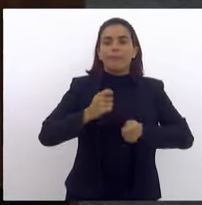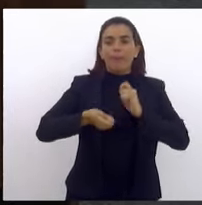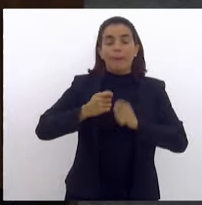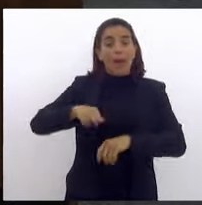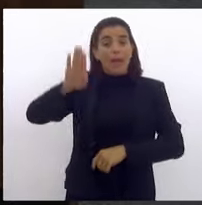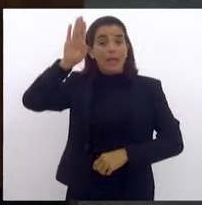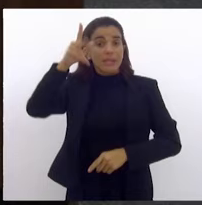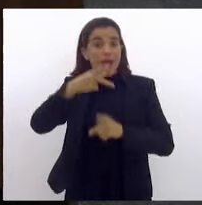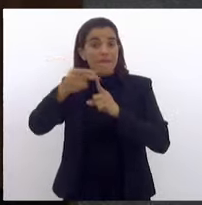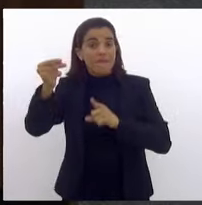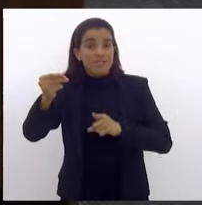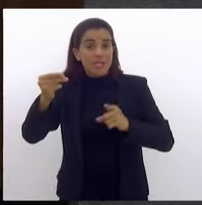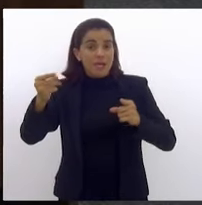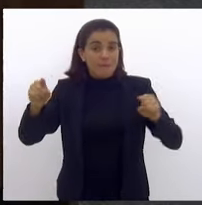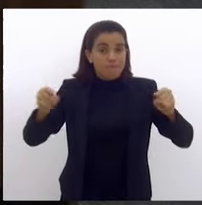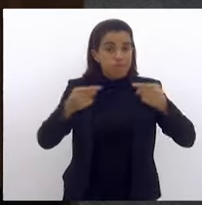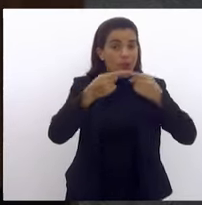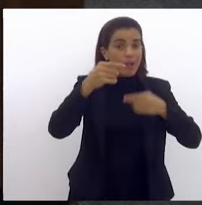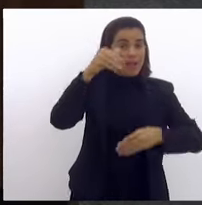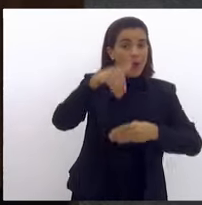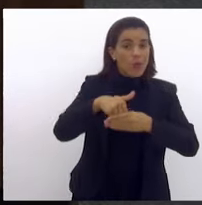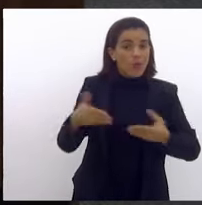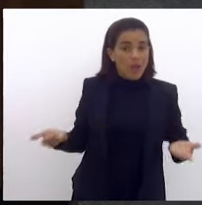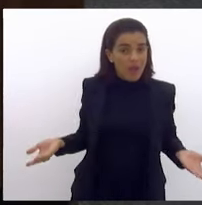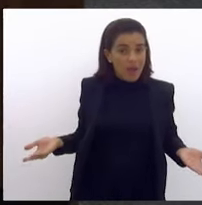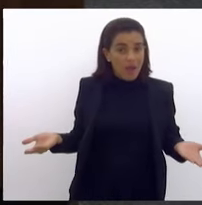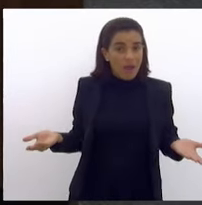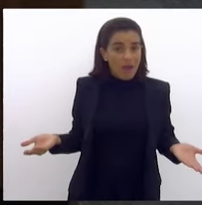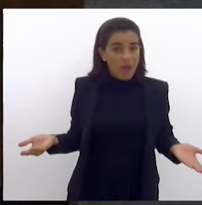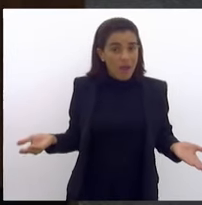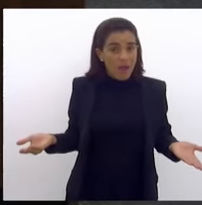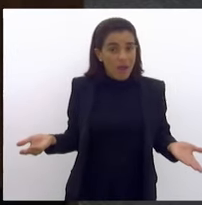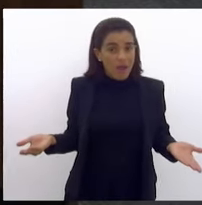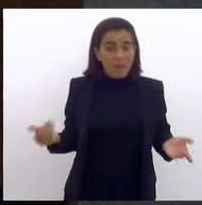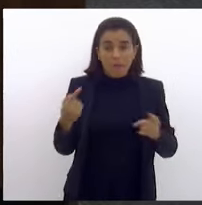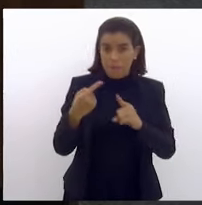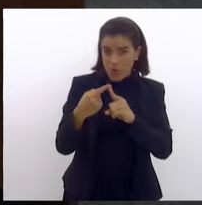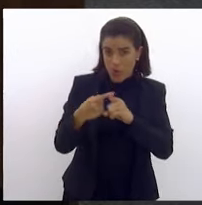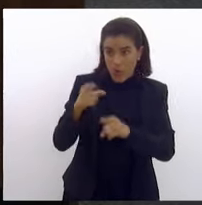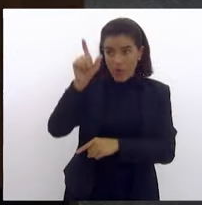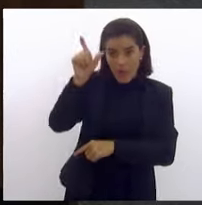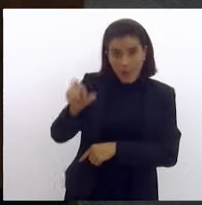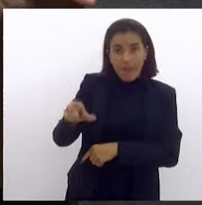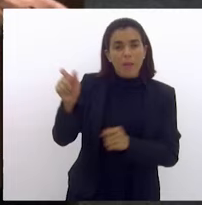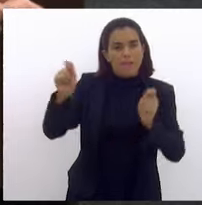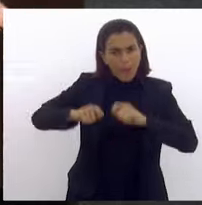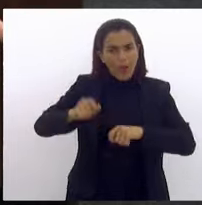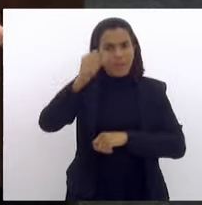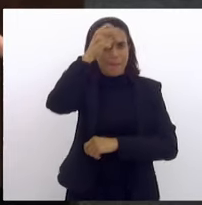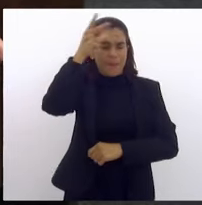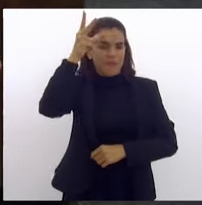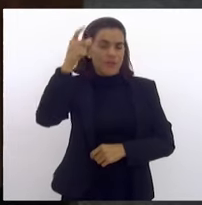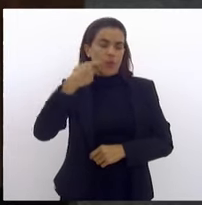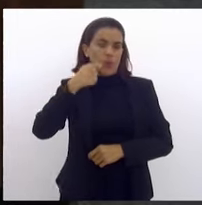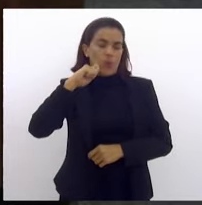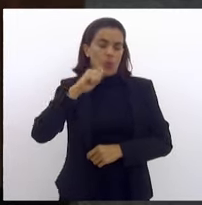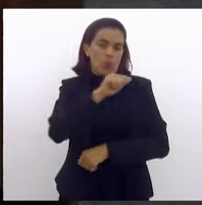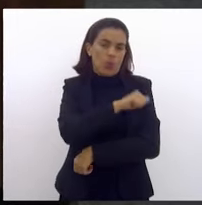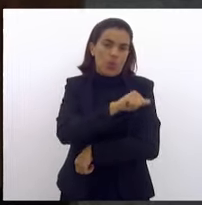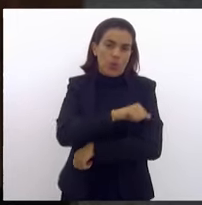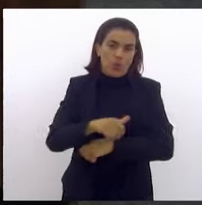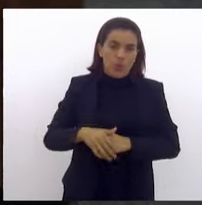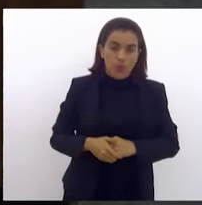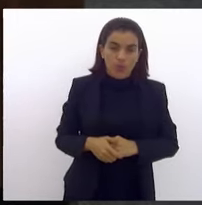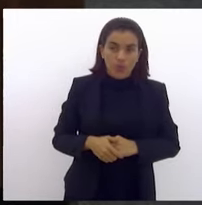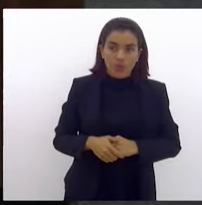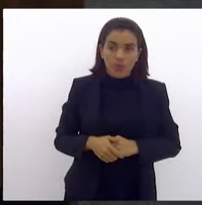candidato e ganhar dele na urna. E depois ir lá. Porque ele pode fazer isso, ele é prefeito do Rio de Janeiro, da cidade do